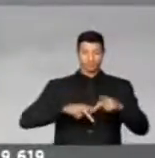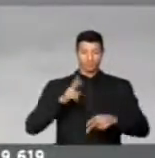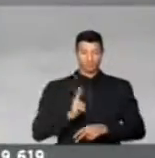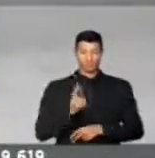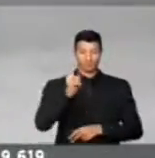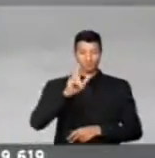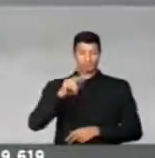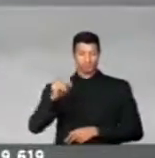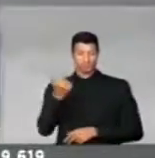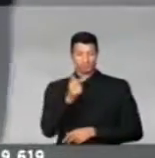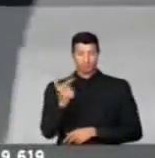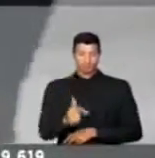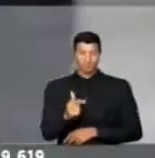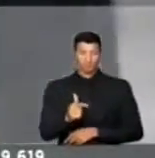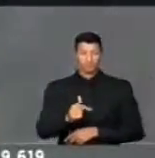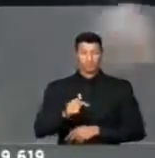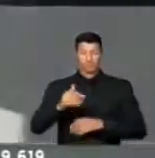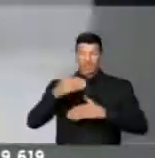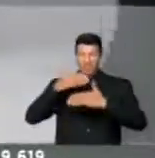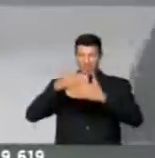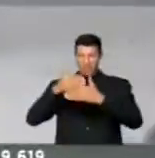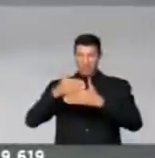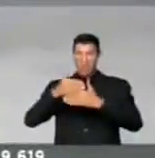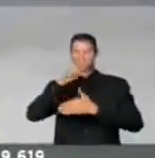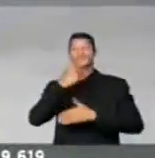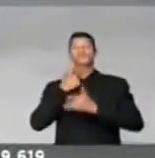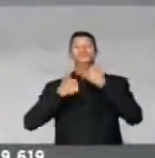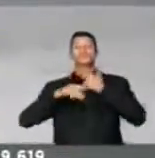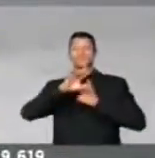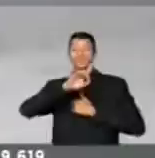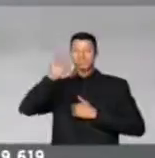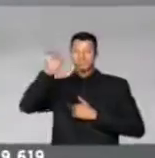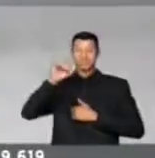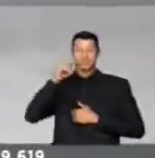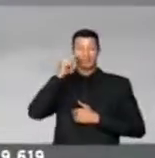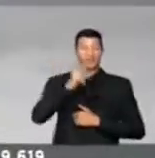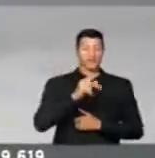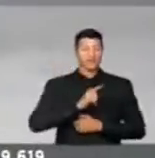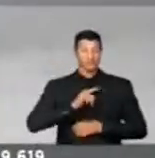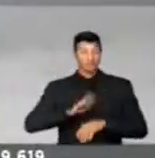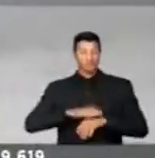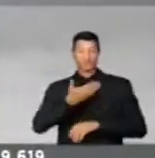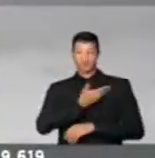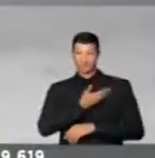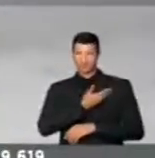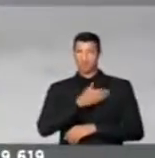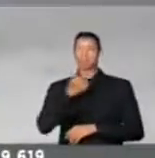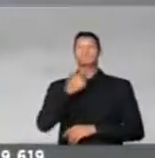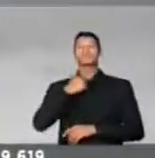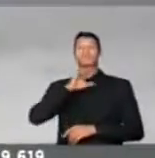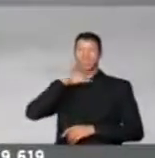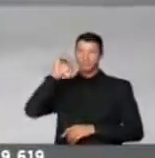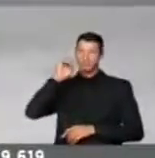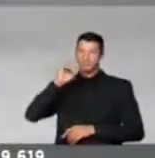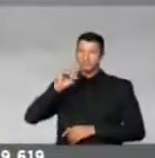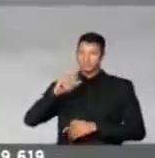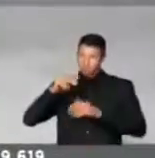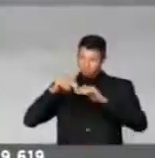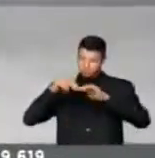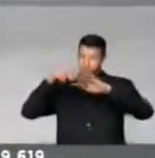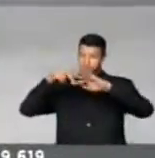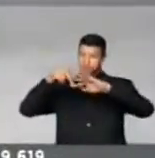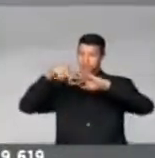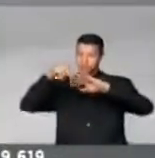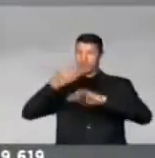sempre nunca teve em cima do muro. E se Deus quiser, vou te ver e vou te ter muitos colegas e se Deus quiser, subir muito degrau na